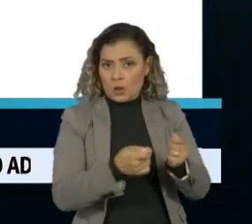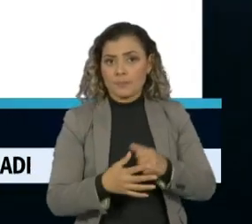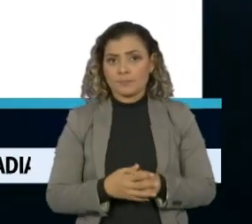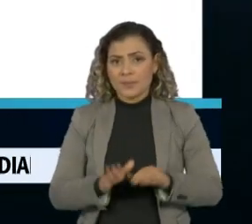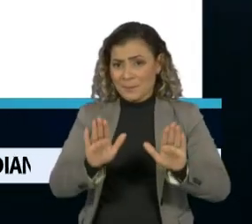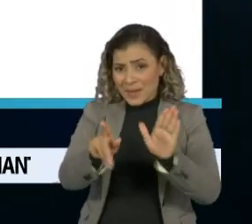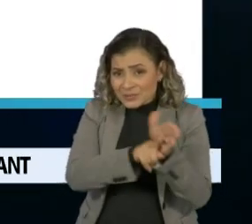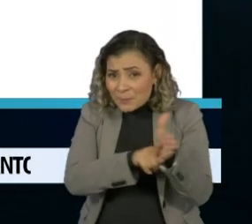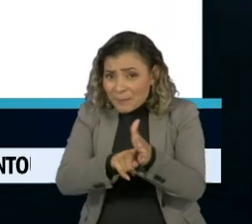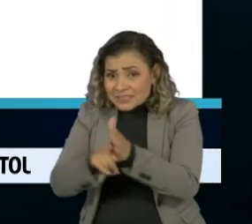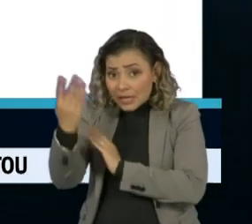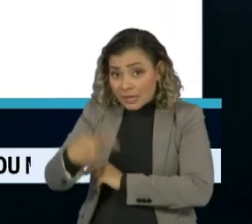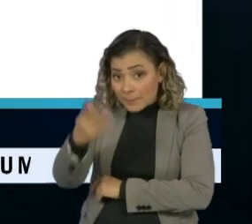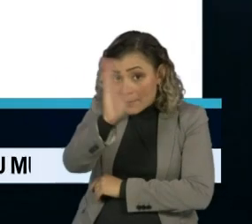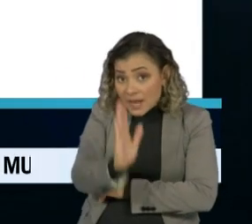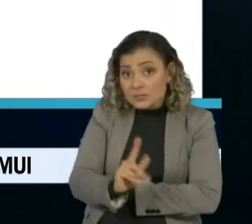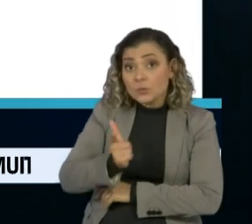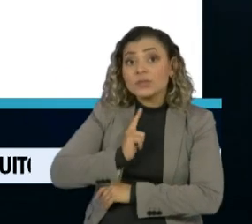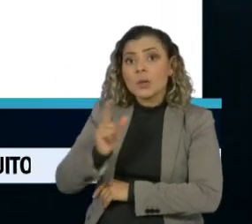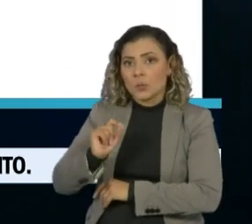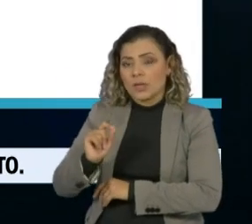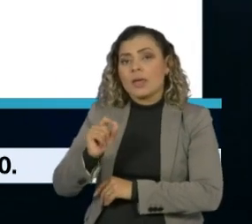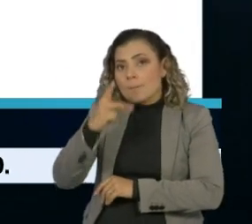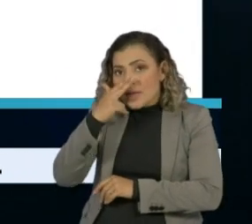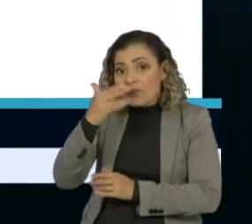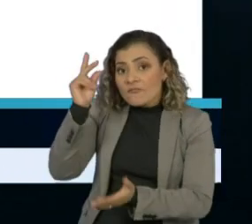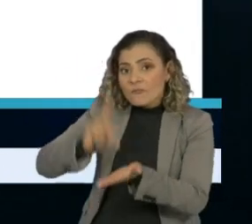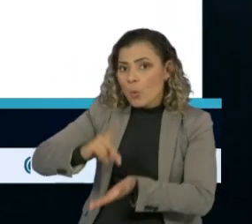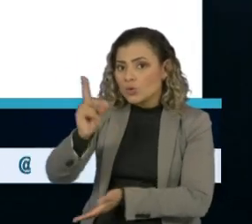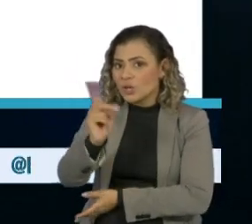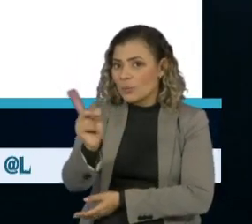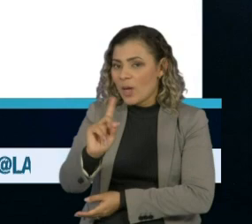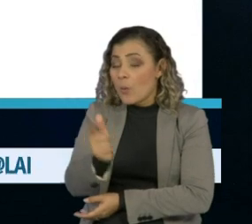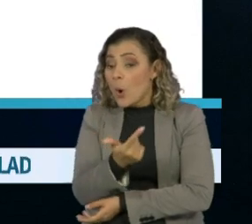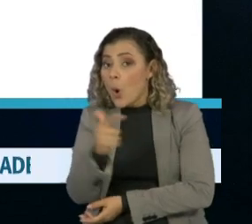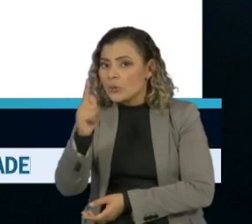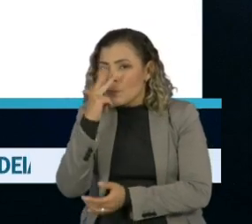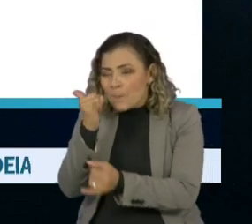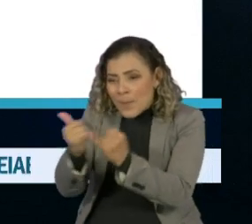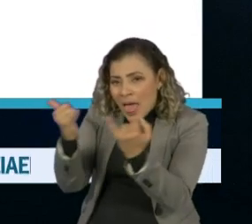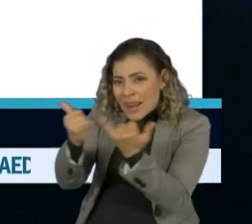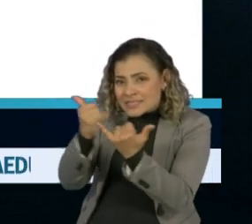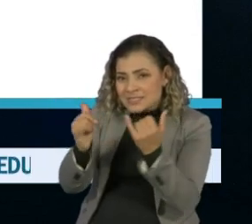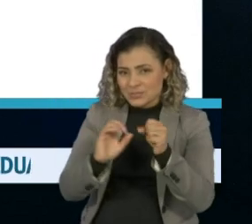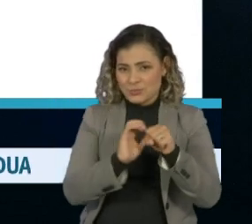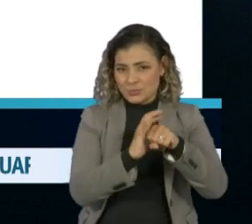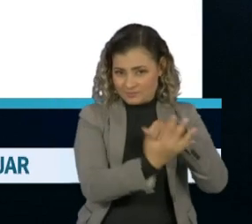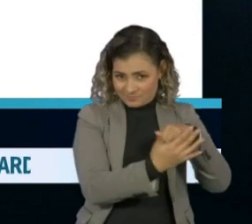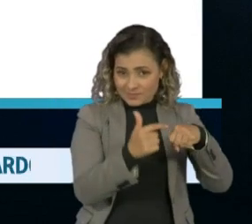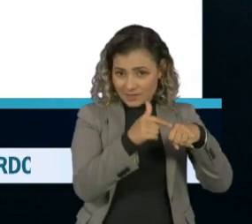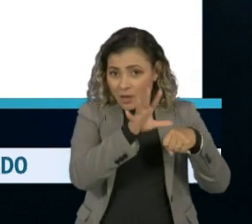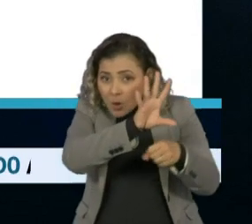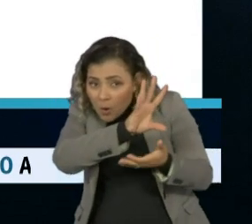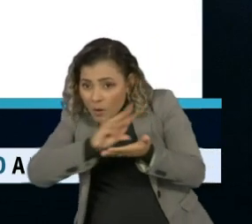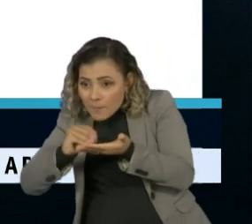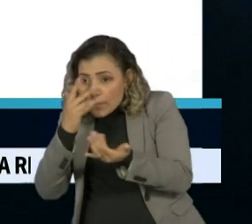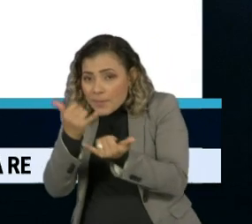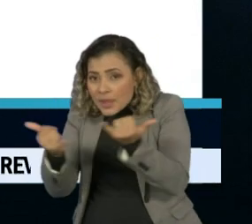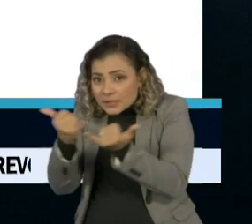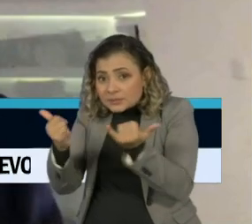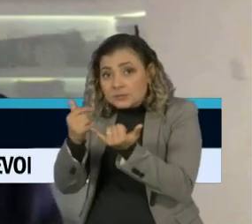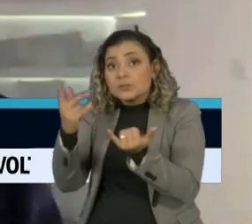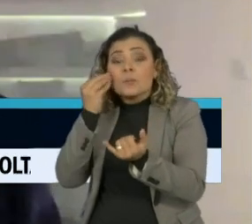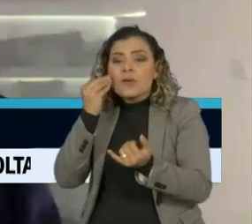mas a pesquisa brasileira utiliza partículas sintéticas e não material genético do vírus para estimular a resposta do sistema